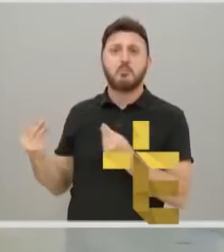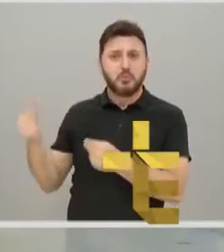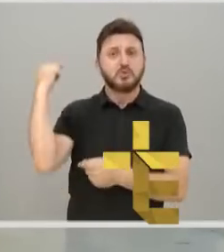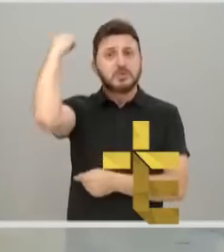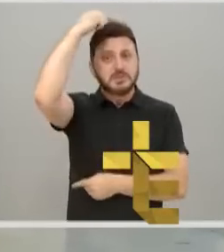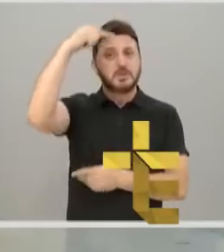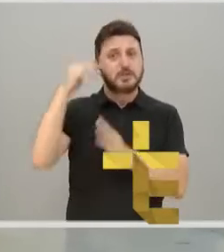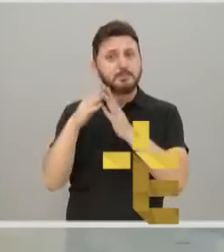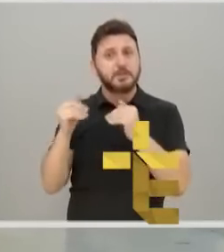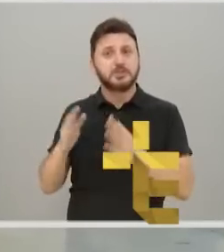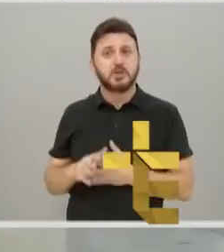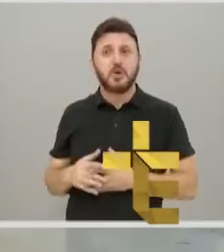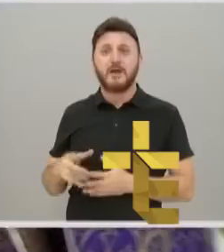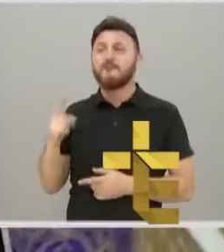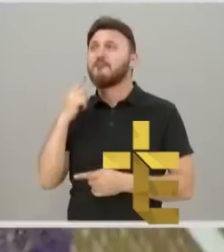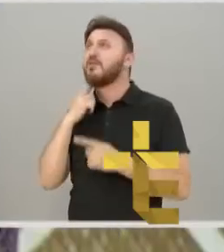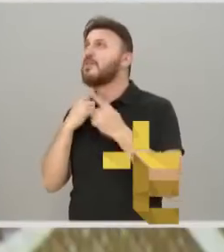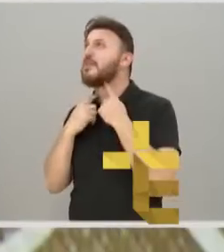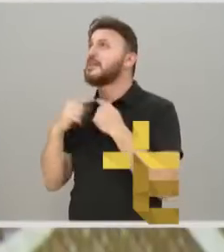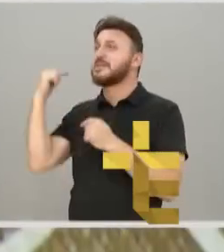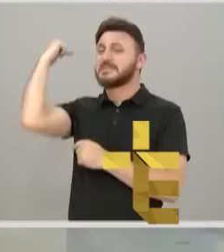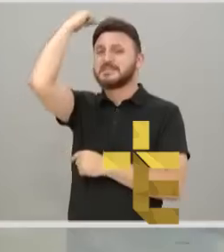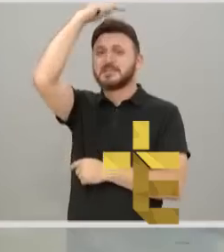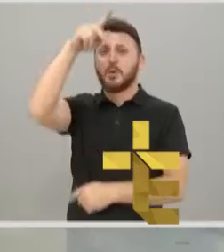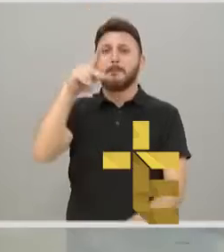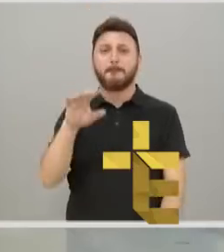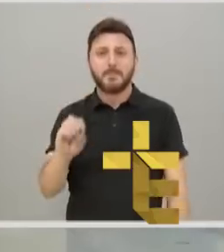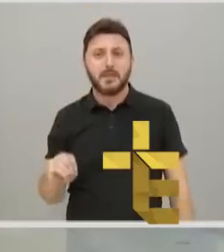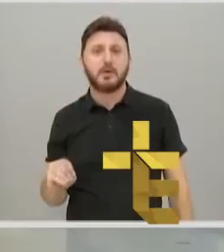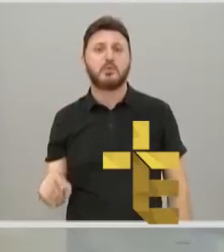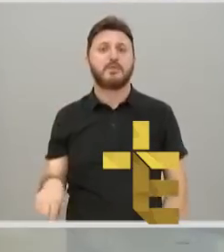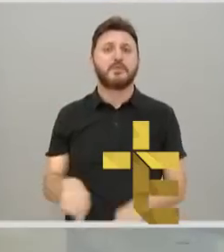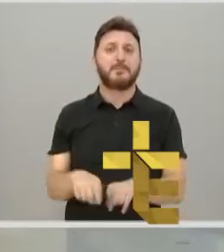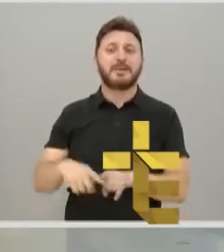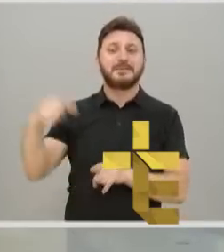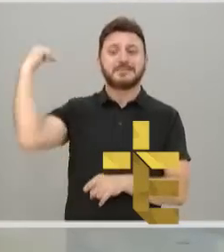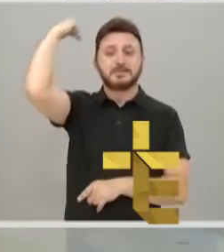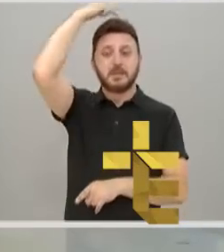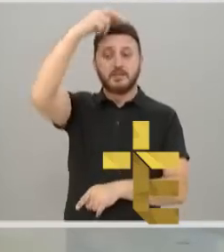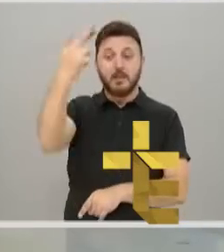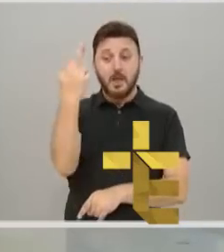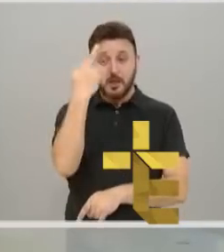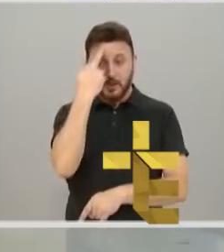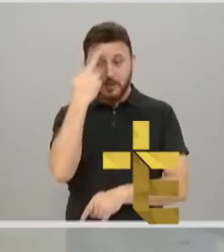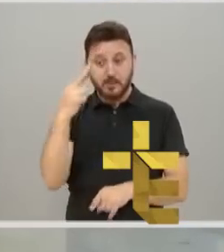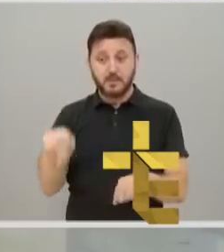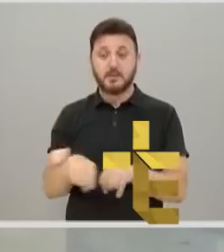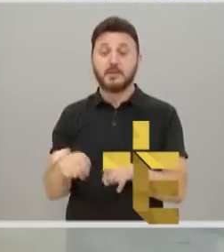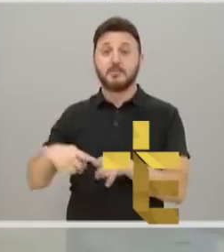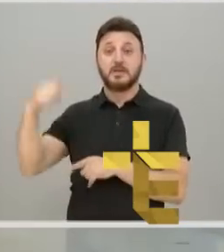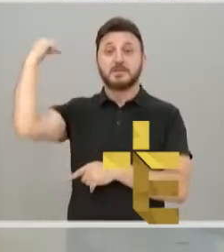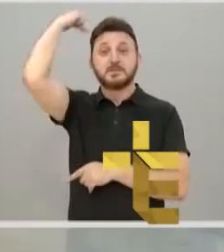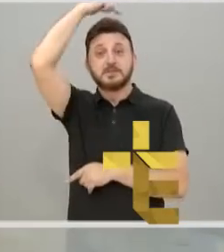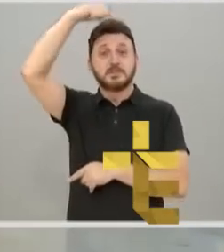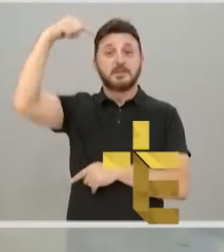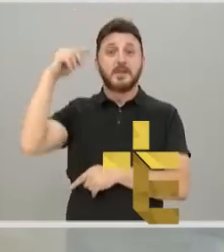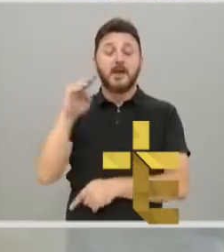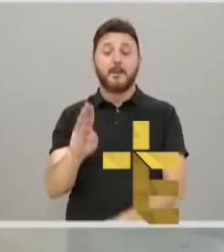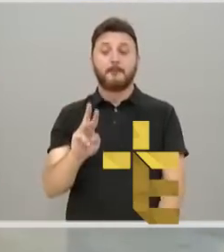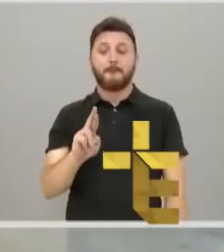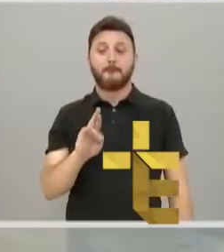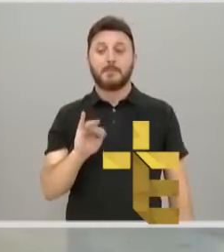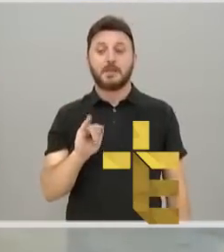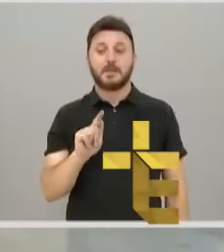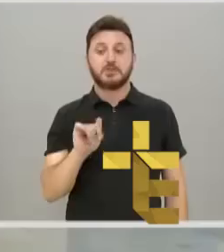Quantos santos desejaram São Pio de Pietrelcina, que está ali nosso intercessor, e tantos